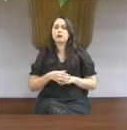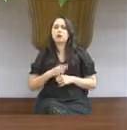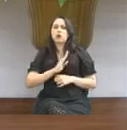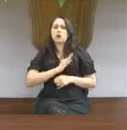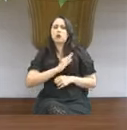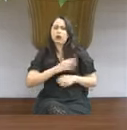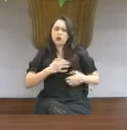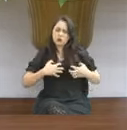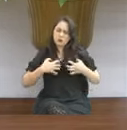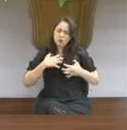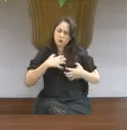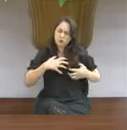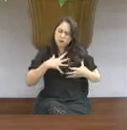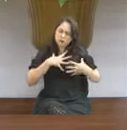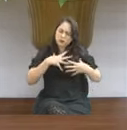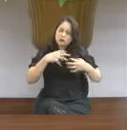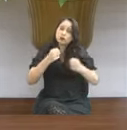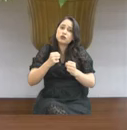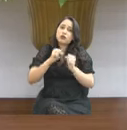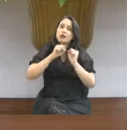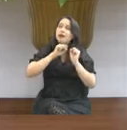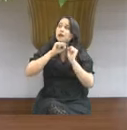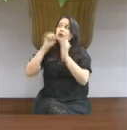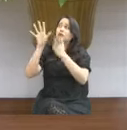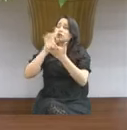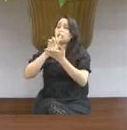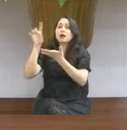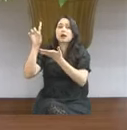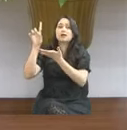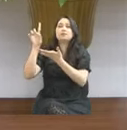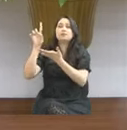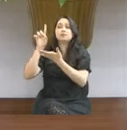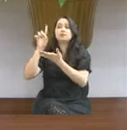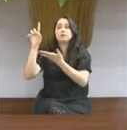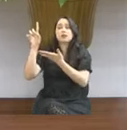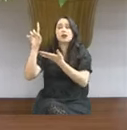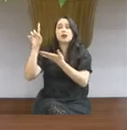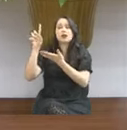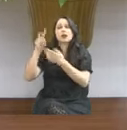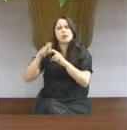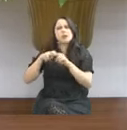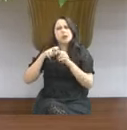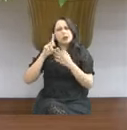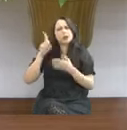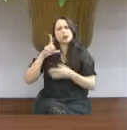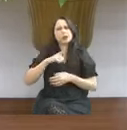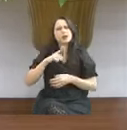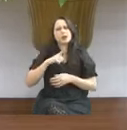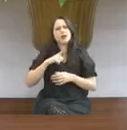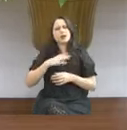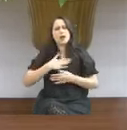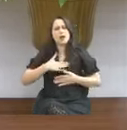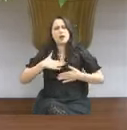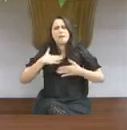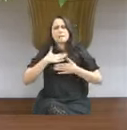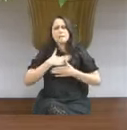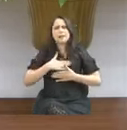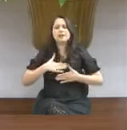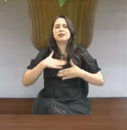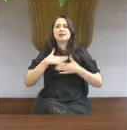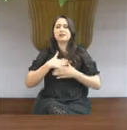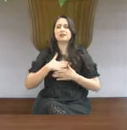colocar em alguém. E ele está aí para isso. E ele tem prazer de